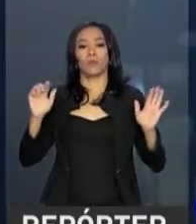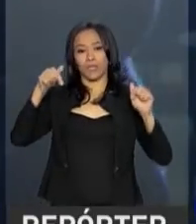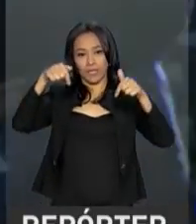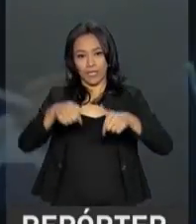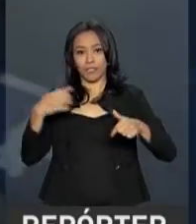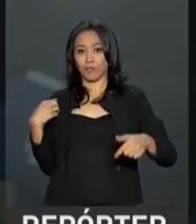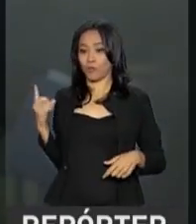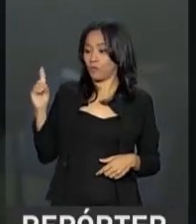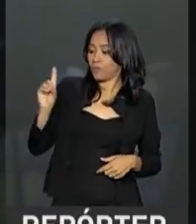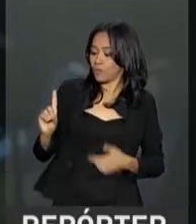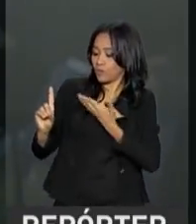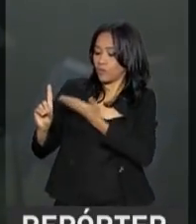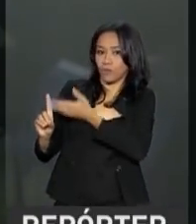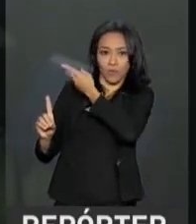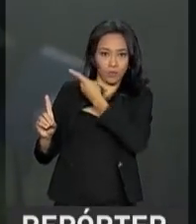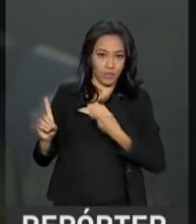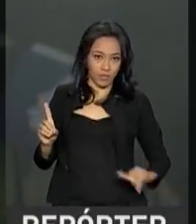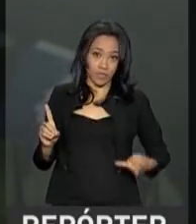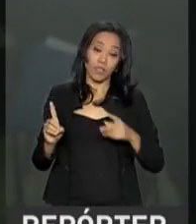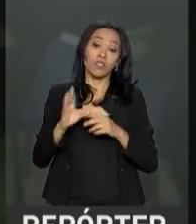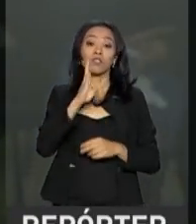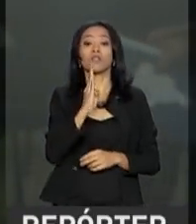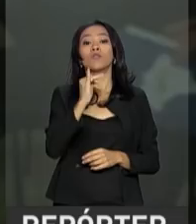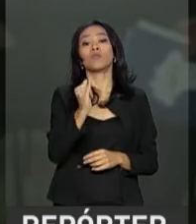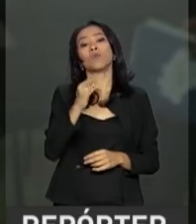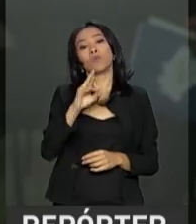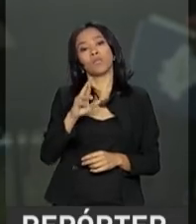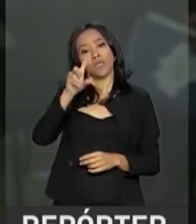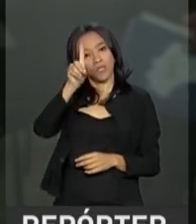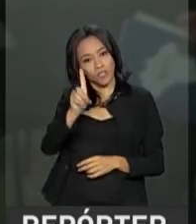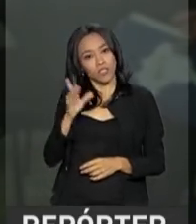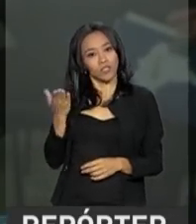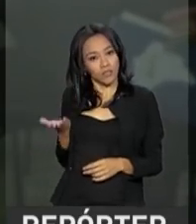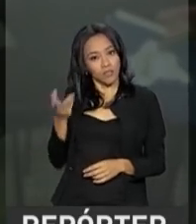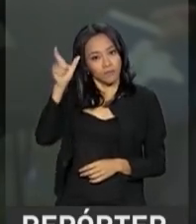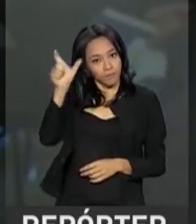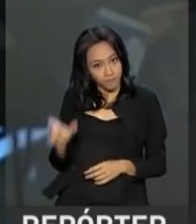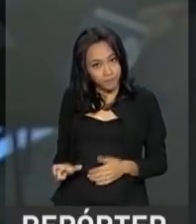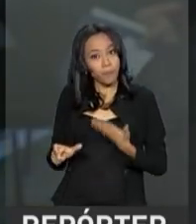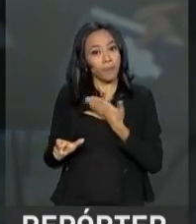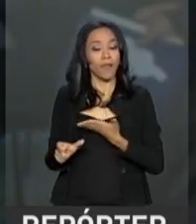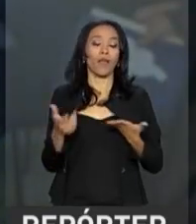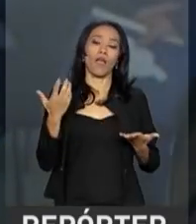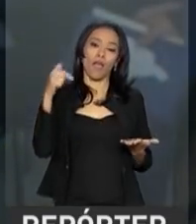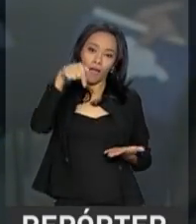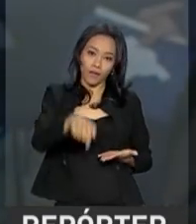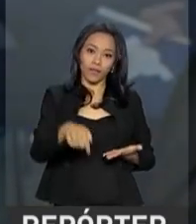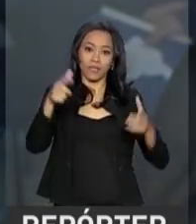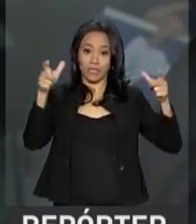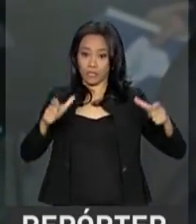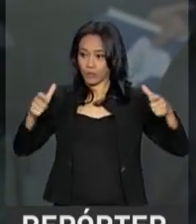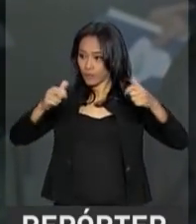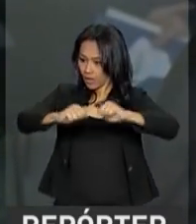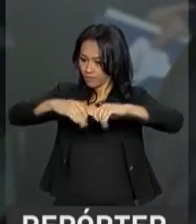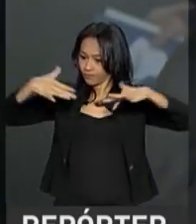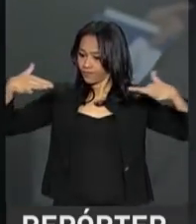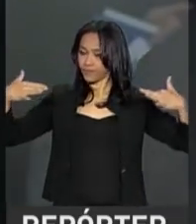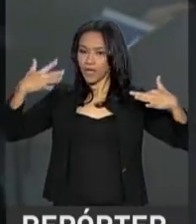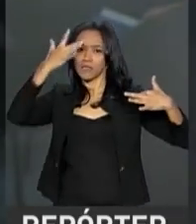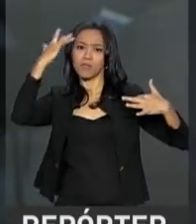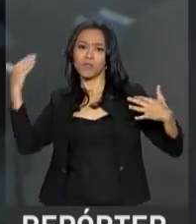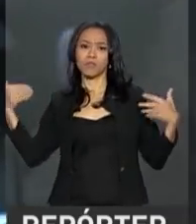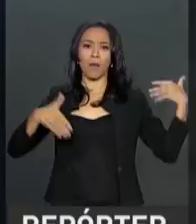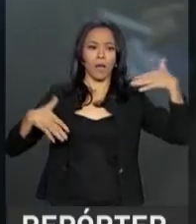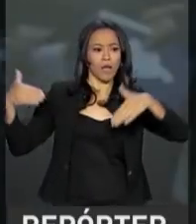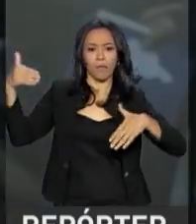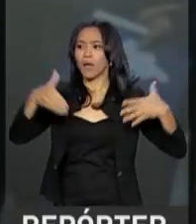BID, o Banco Interamericano de Desenvolvimento, presidente Luiz Alberto Moreno. Isso acontece aqui nesse salão, a gente vê que a movimentação já